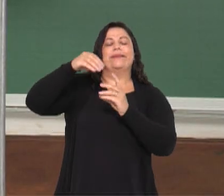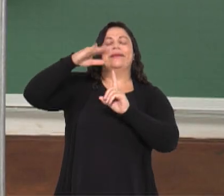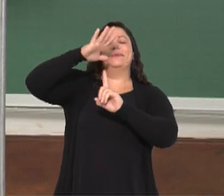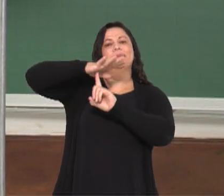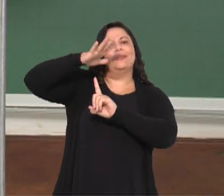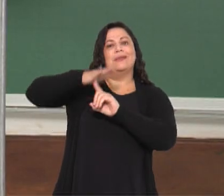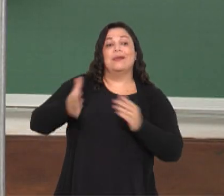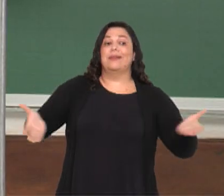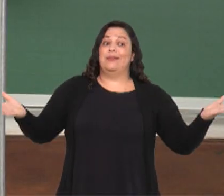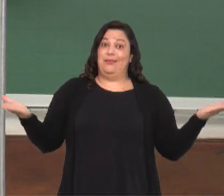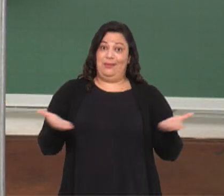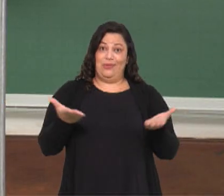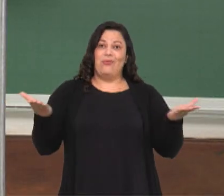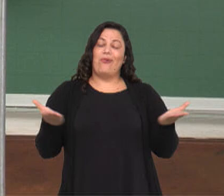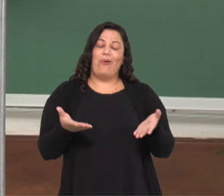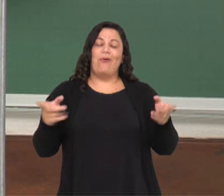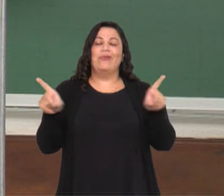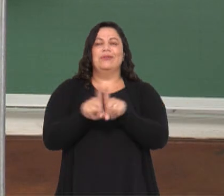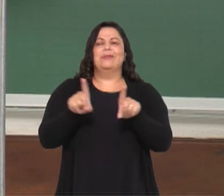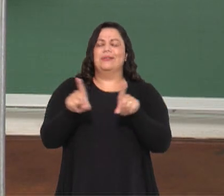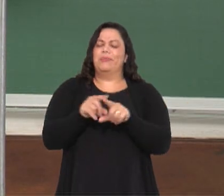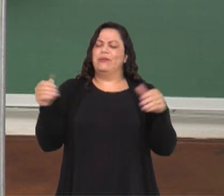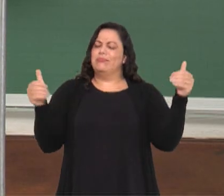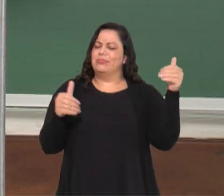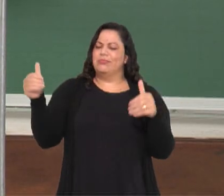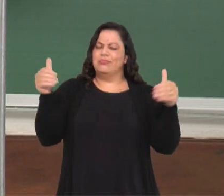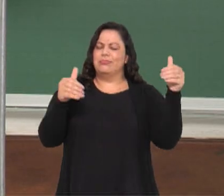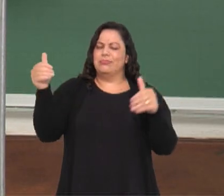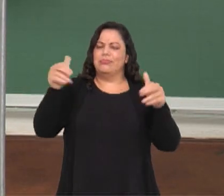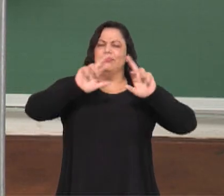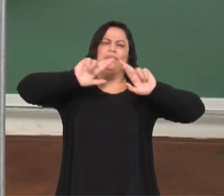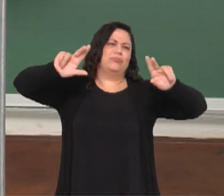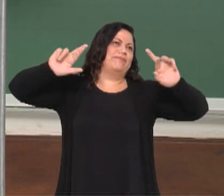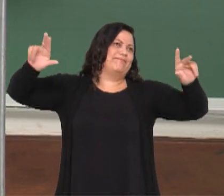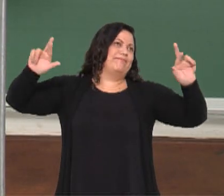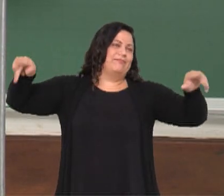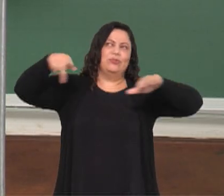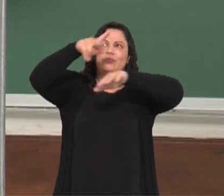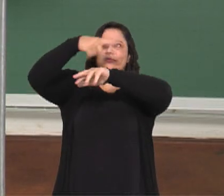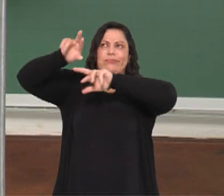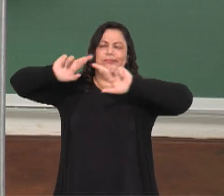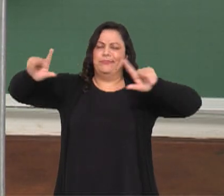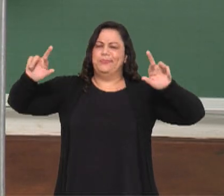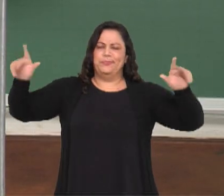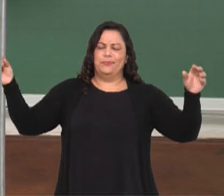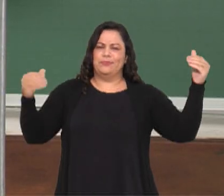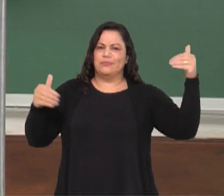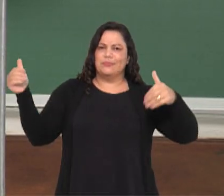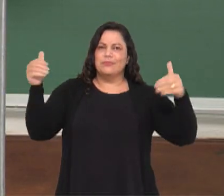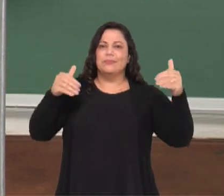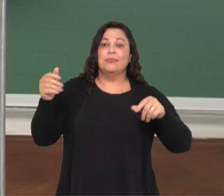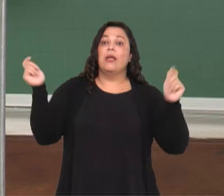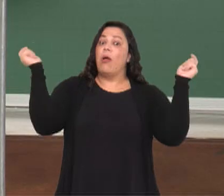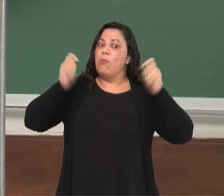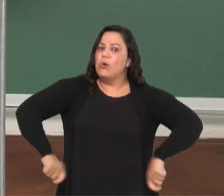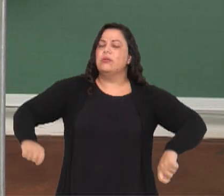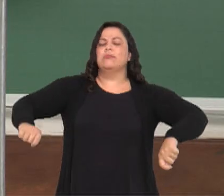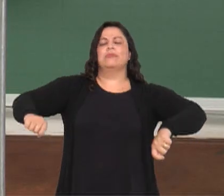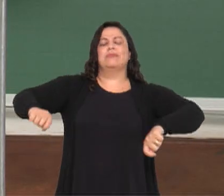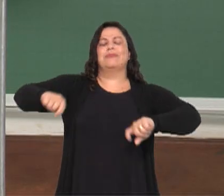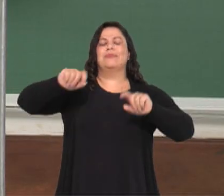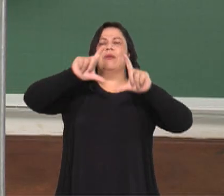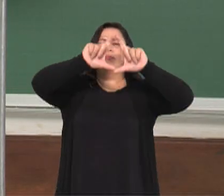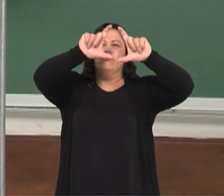E hoje, né, recebemos aí imigrantes de todos os locais, certo? Por isso nós temos um slogan que é o Paraná de todas as